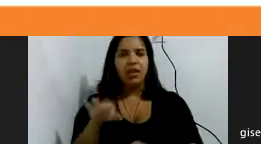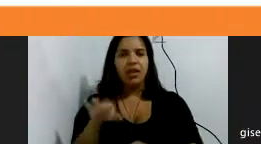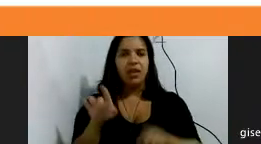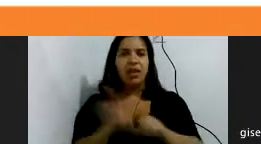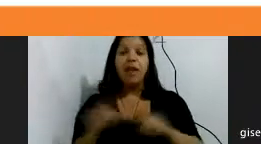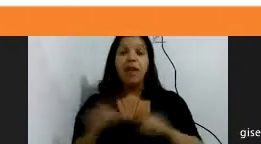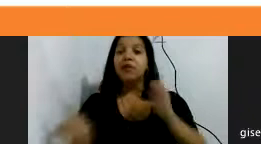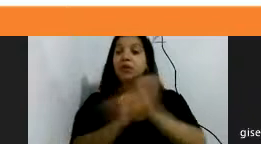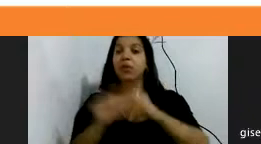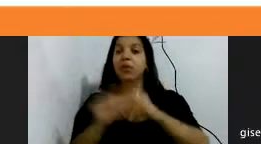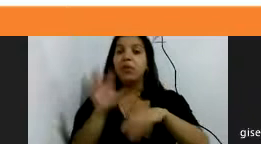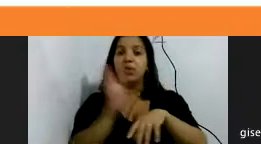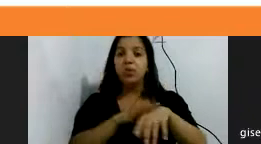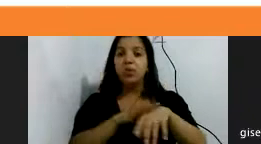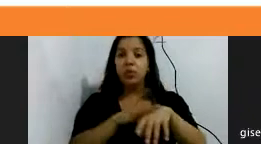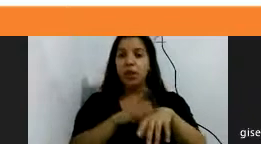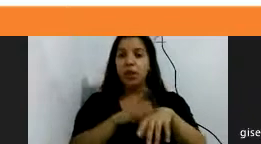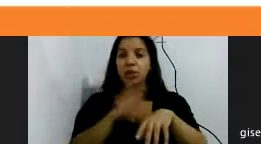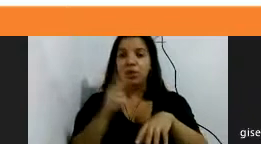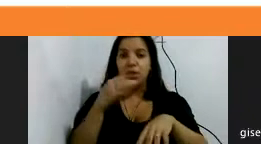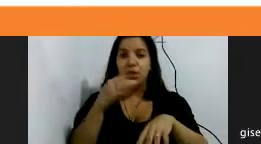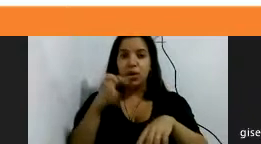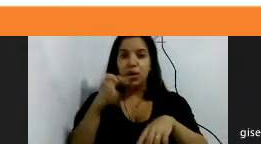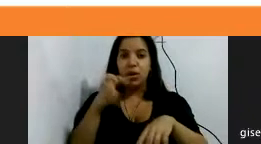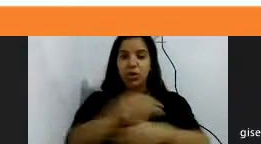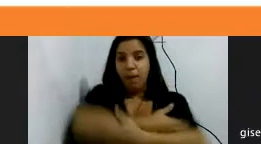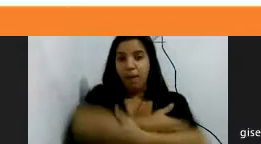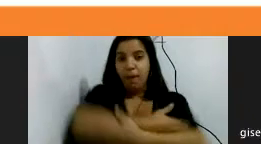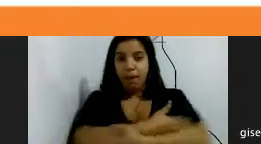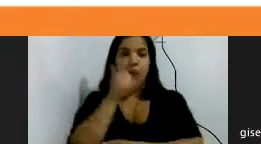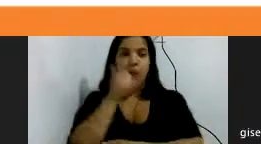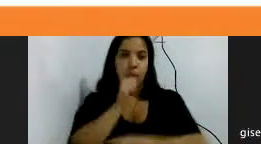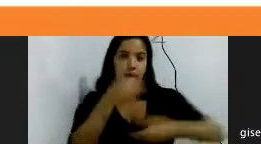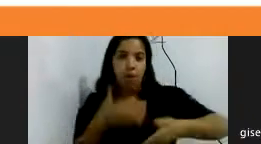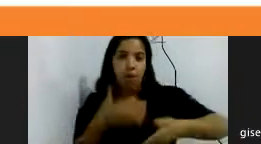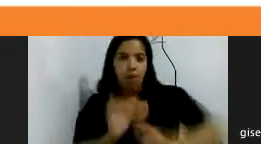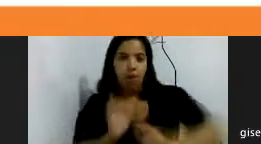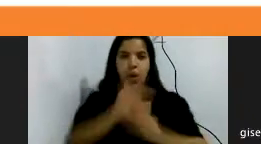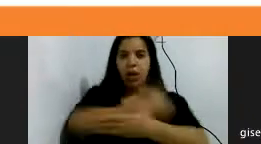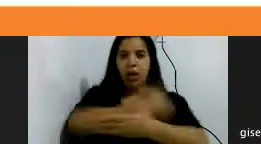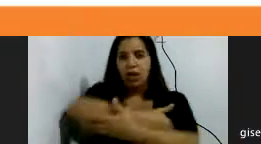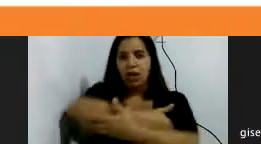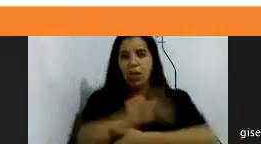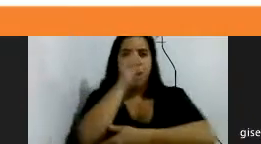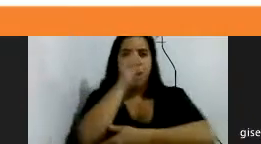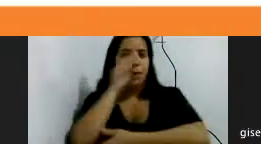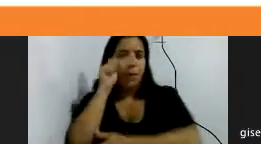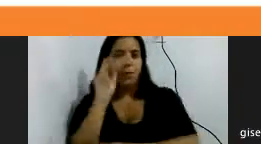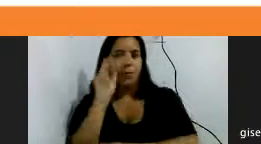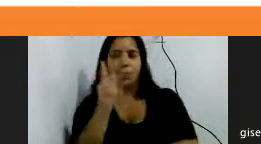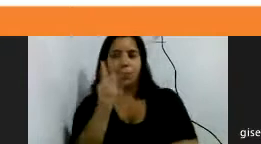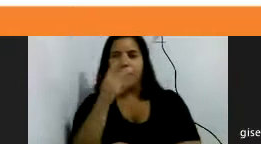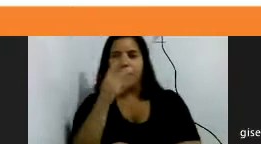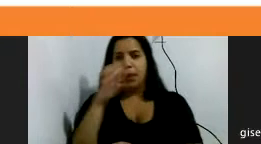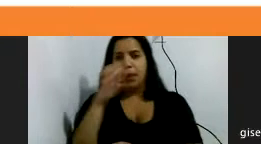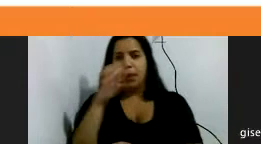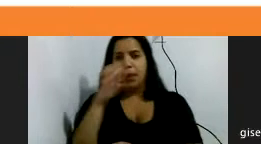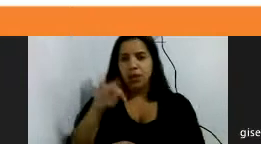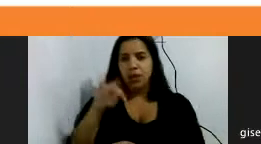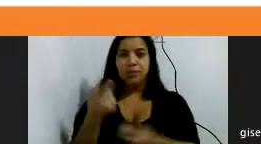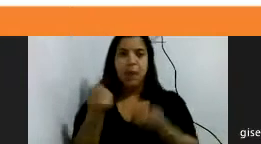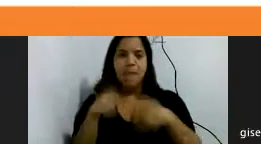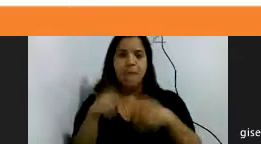hemolítica do recém-nascido. Particularmente, uma mulher deu à luz a uma criança com uma anemia hemolítica e